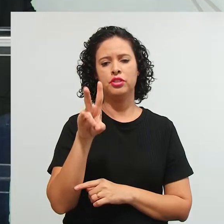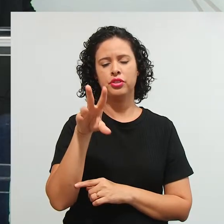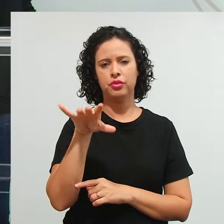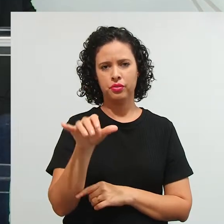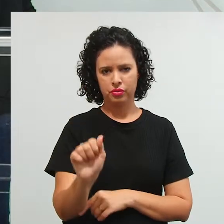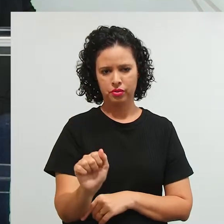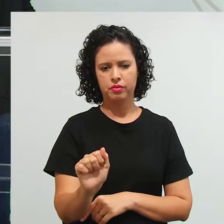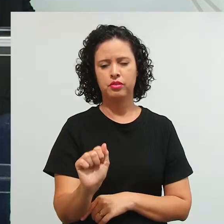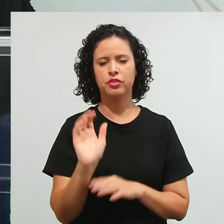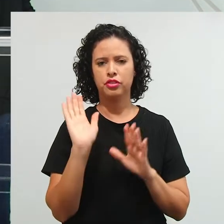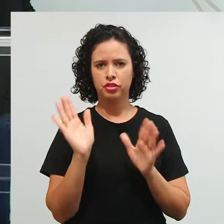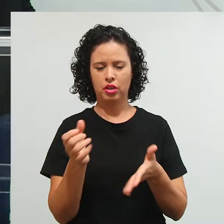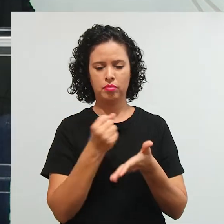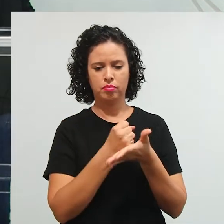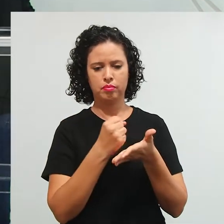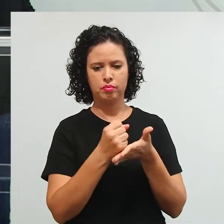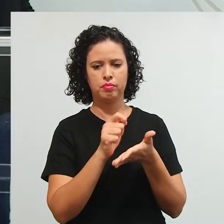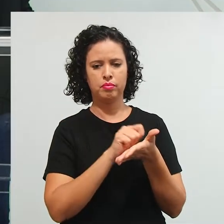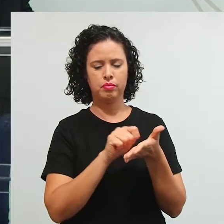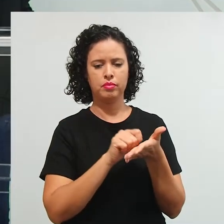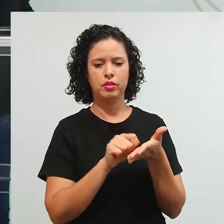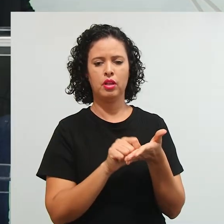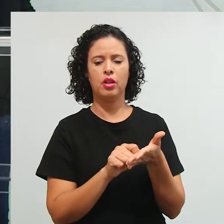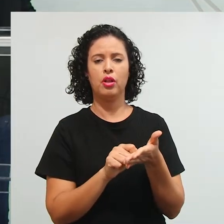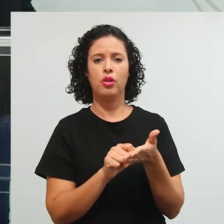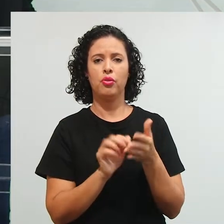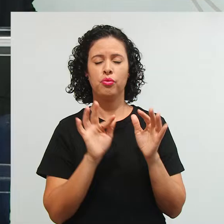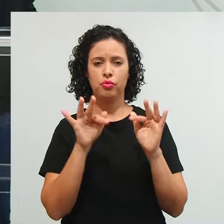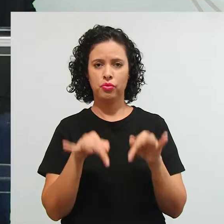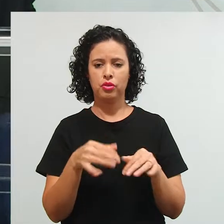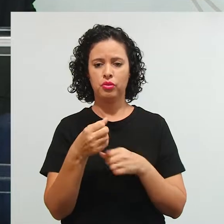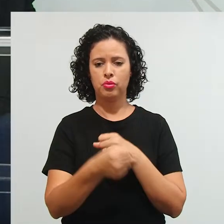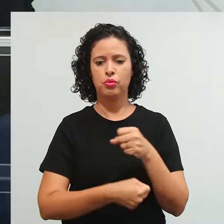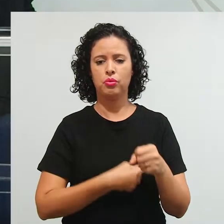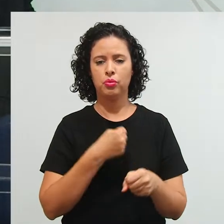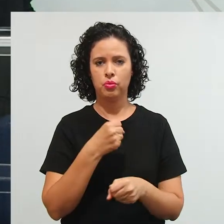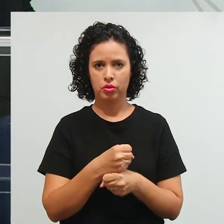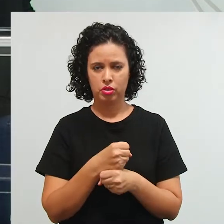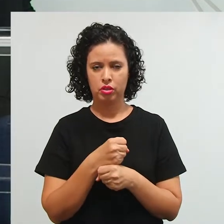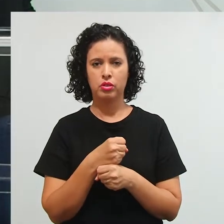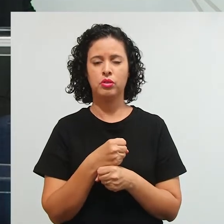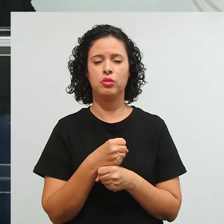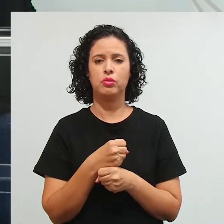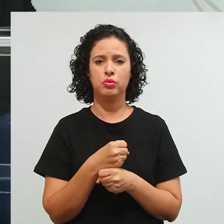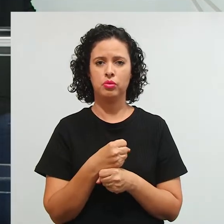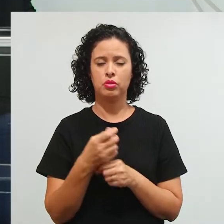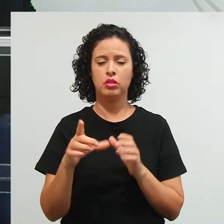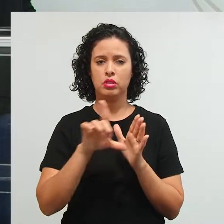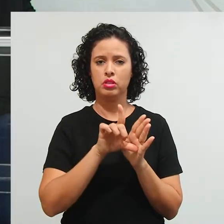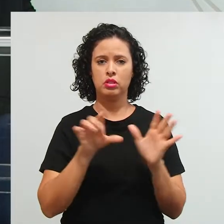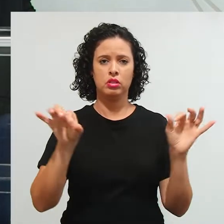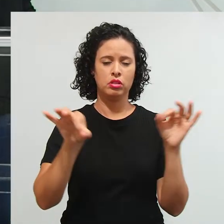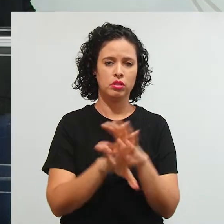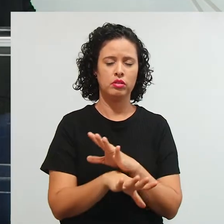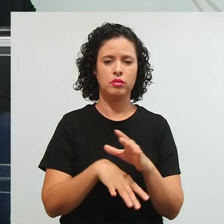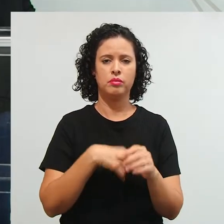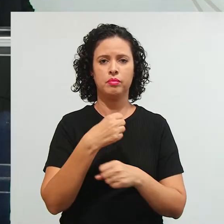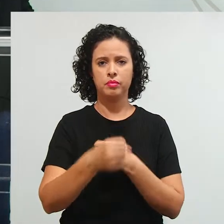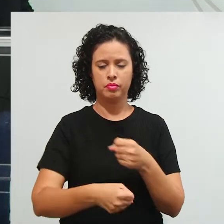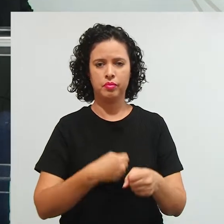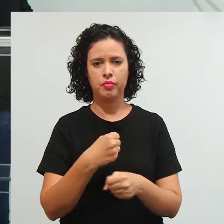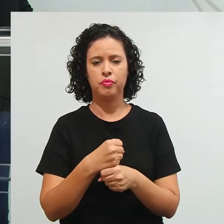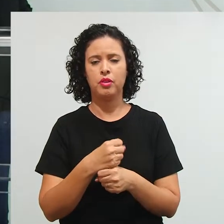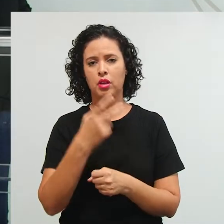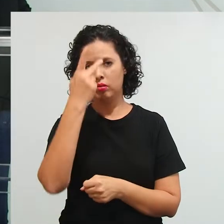estar inscrito em dívida ativa. Então, no finalzinho do ano, antes de encerrar o exercício,